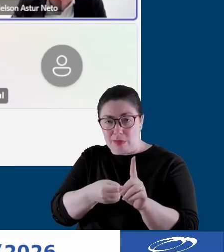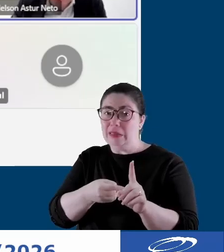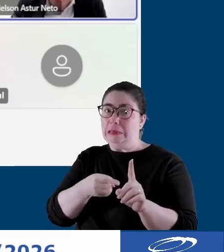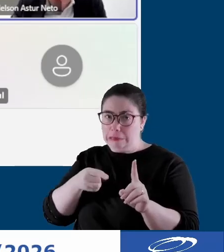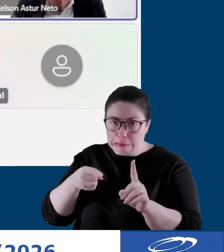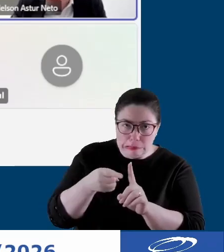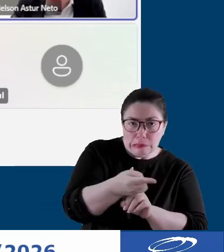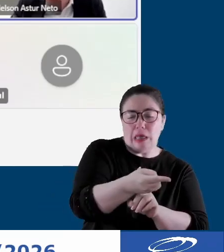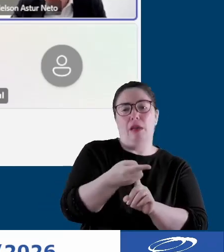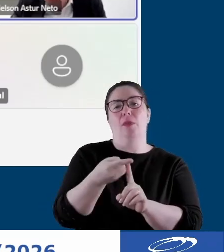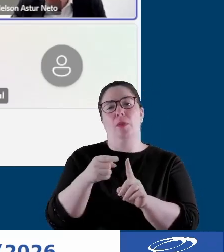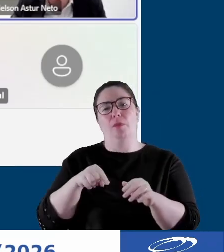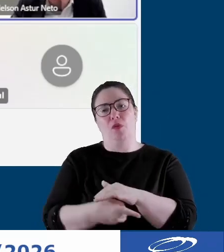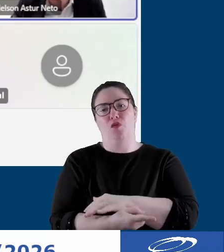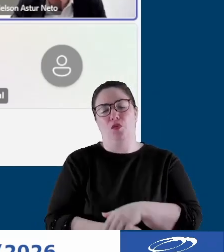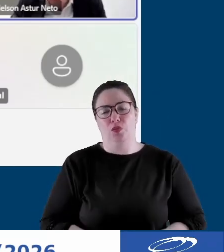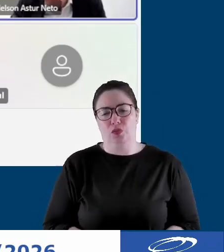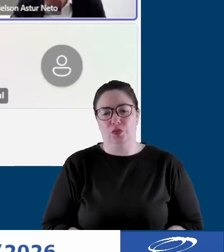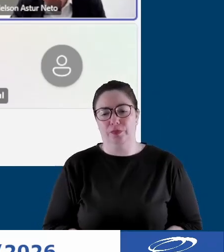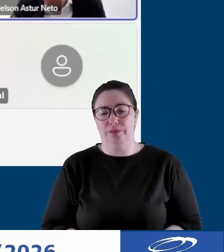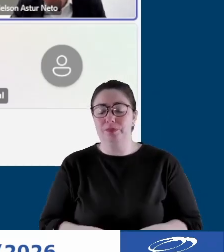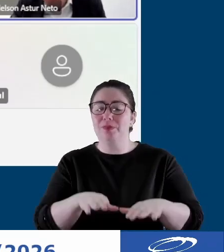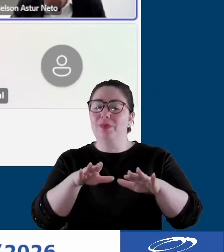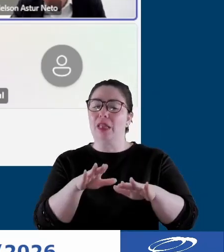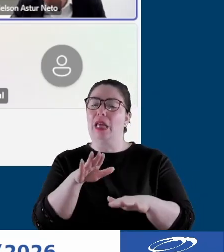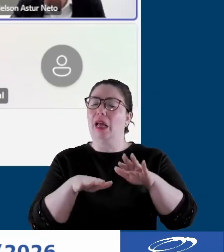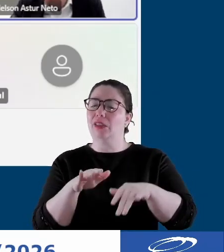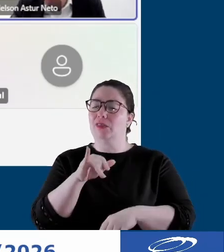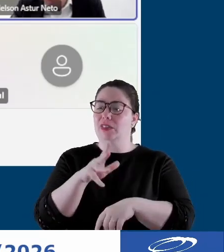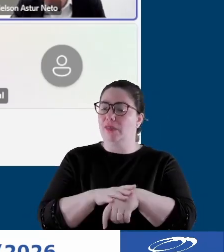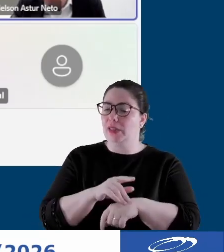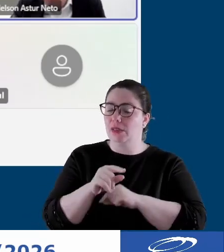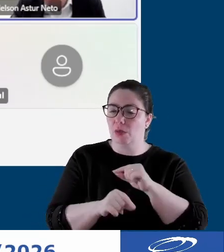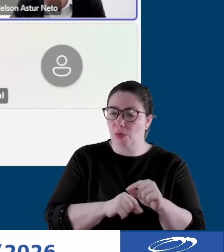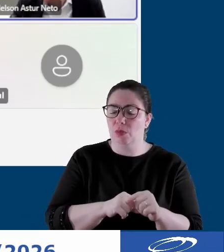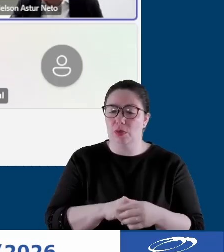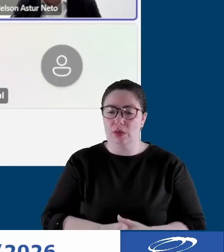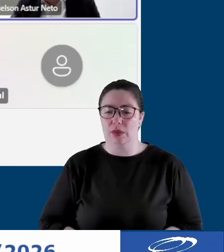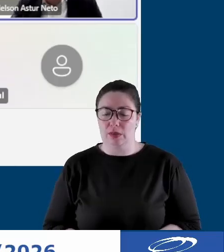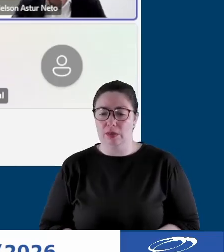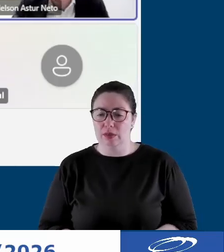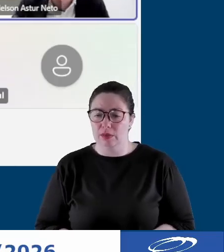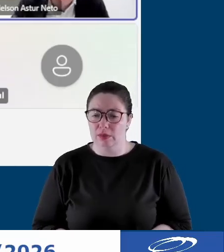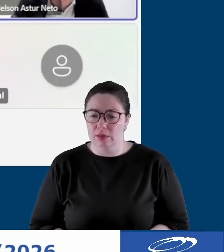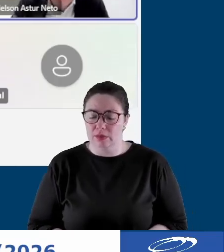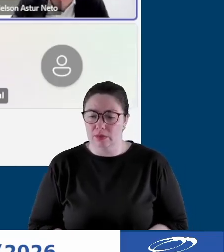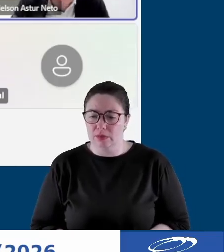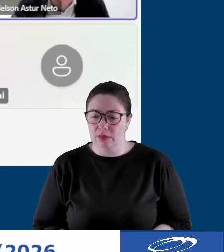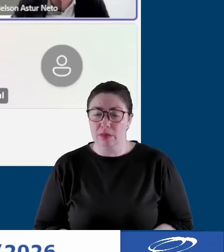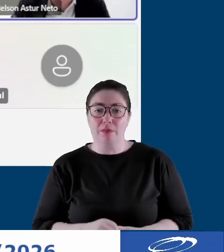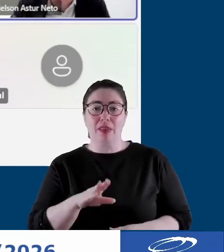vezes a infecção ela vem em pontos juncionais da nossa fixação e é uma